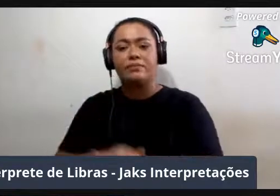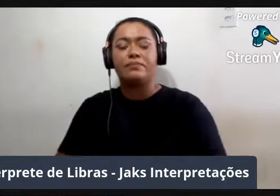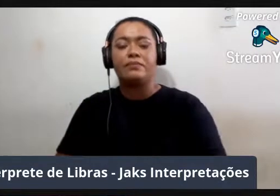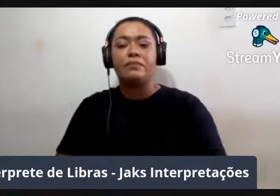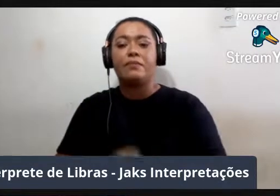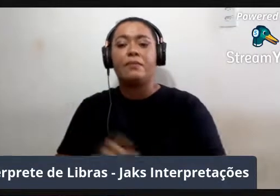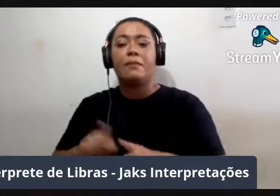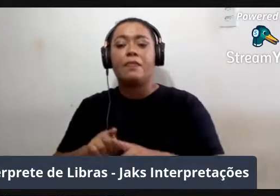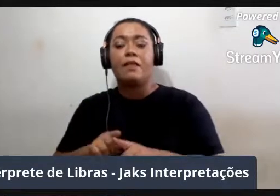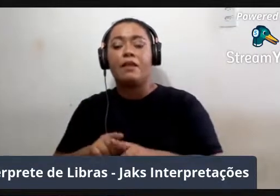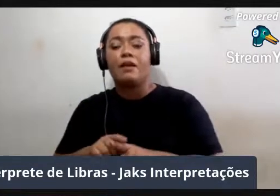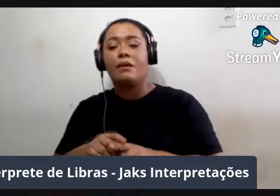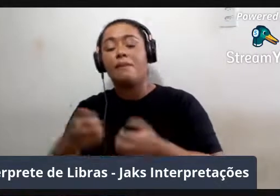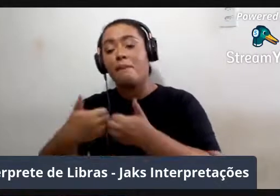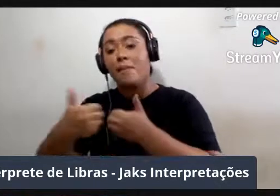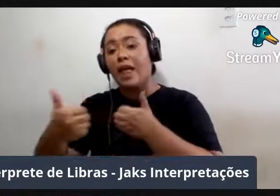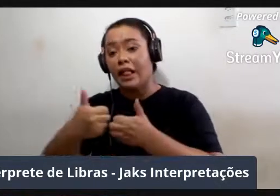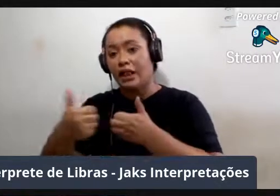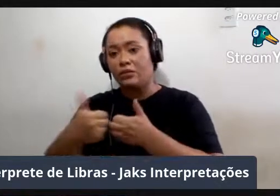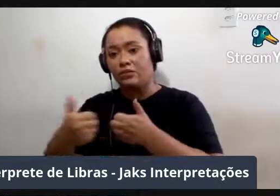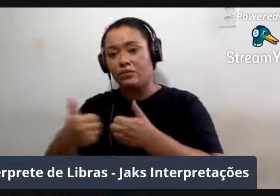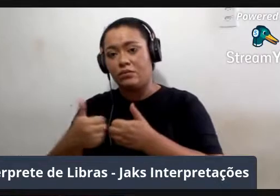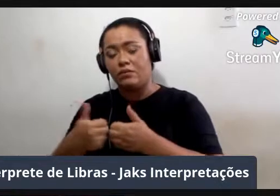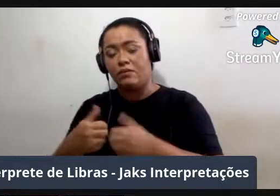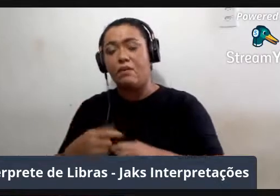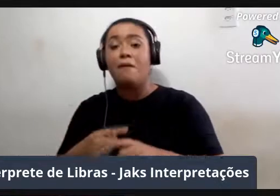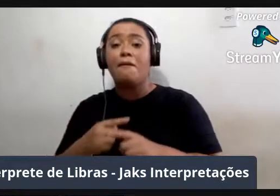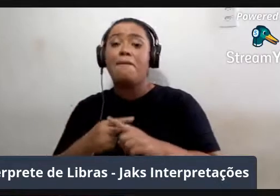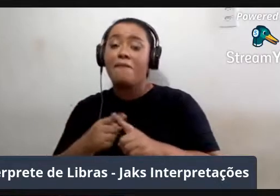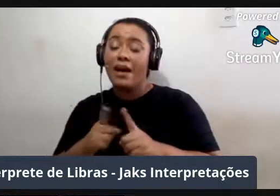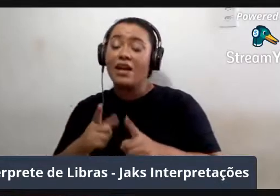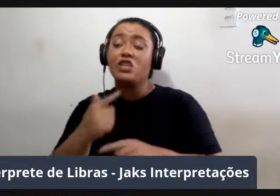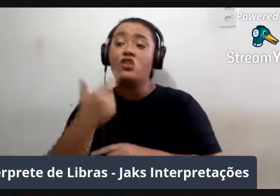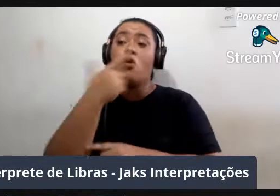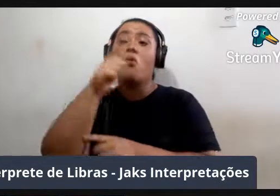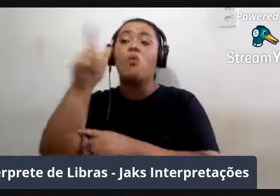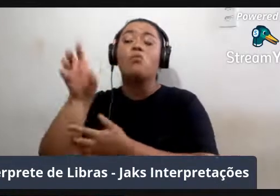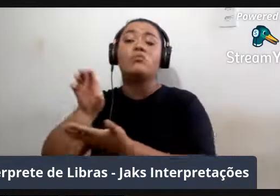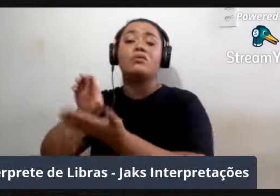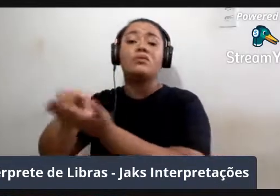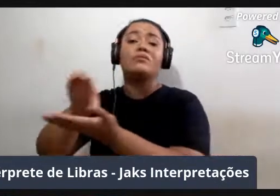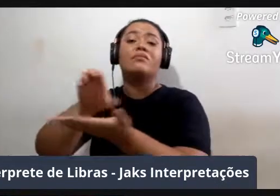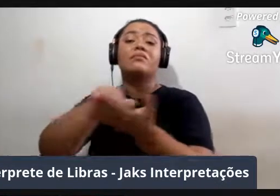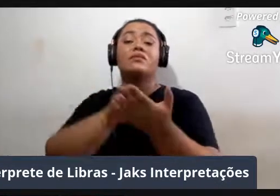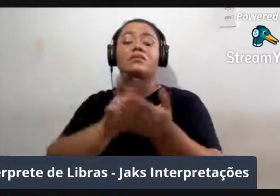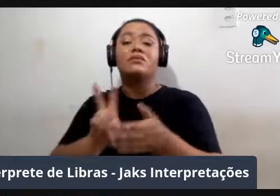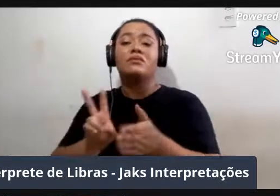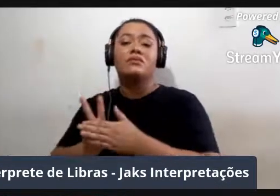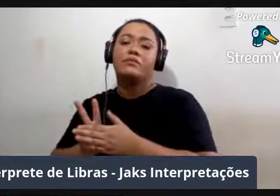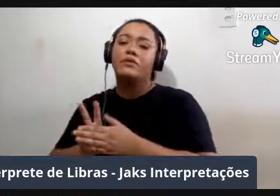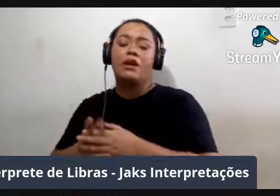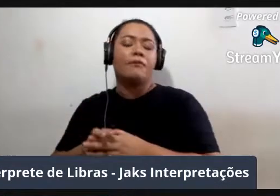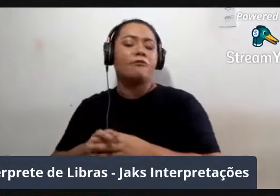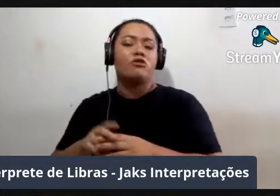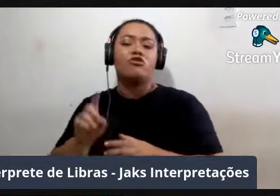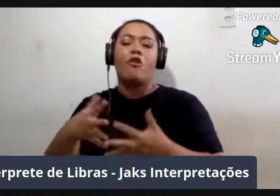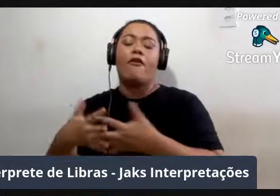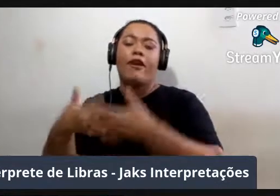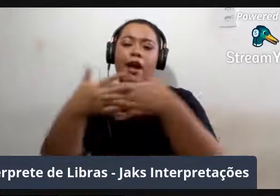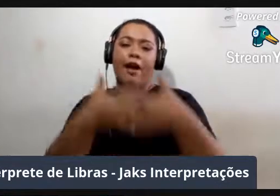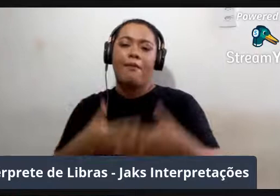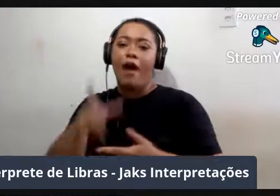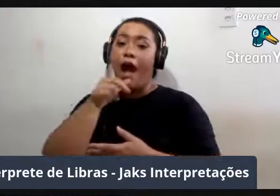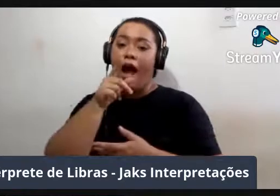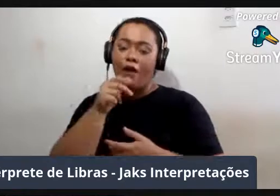Jitó, né? Mas tem as outras aldeias que tem que ser o Pipa, né? Pega